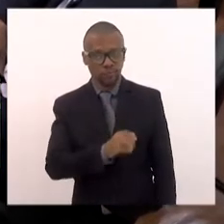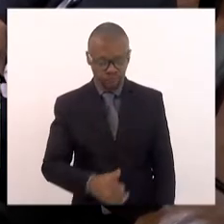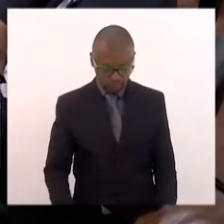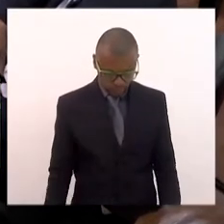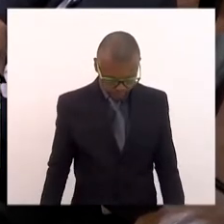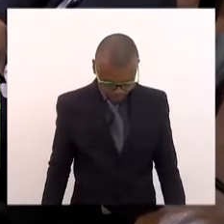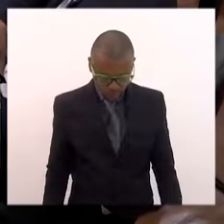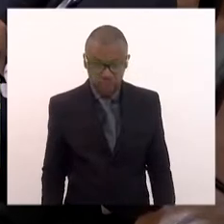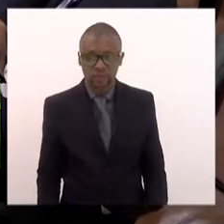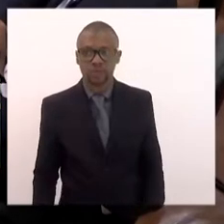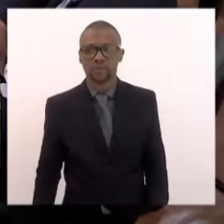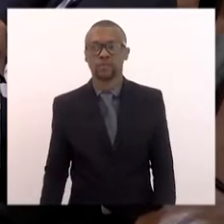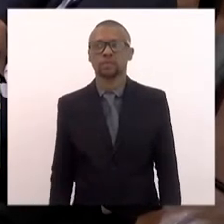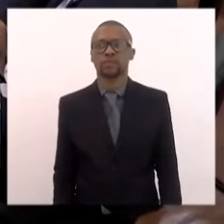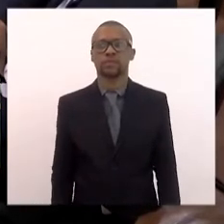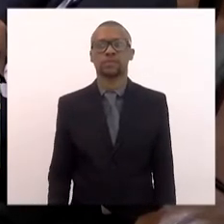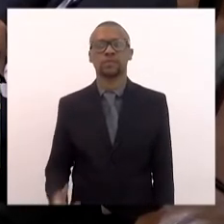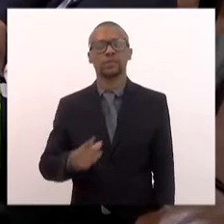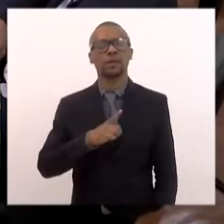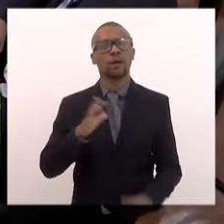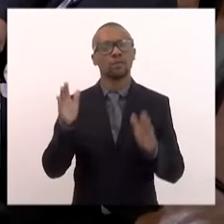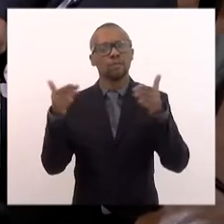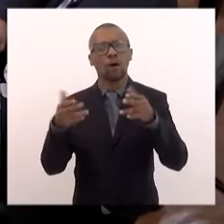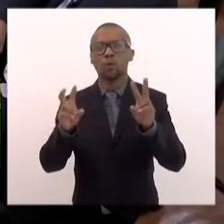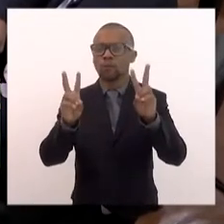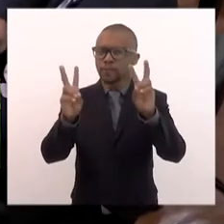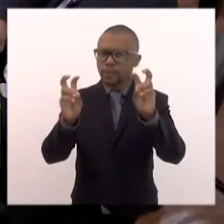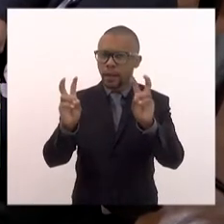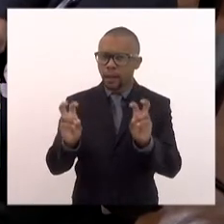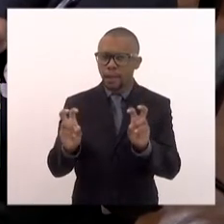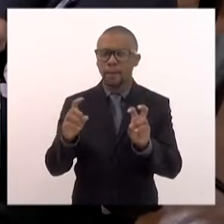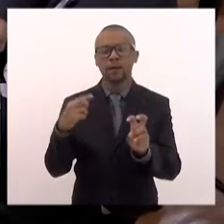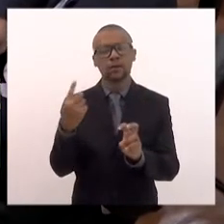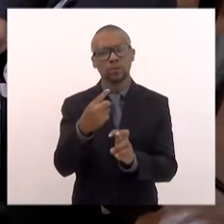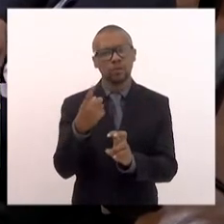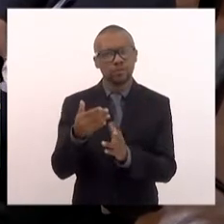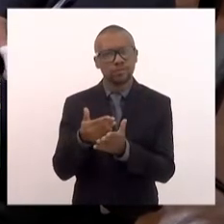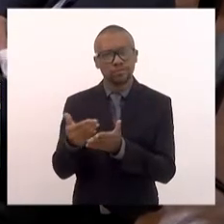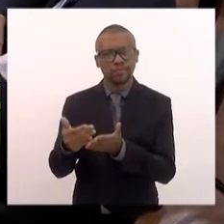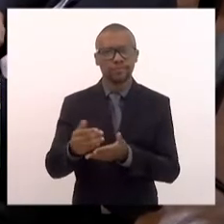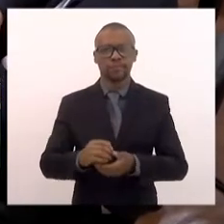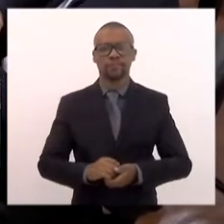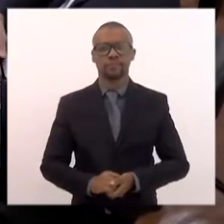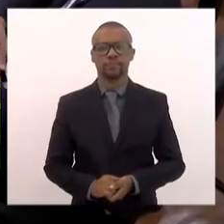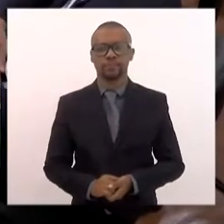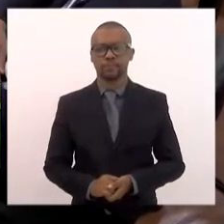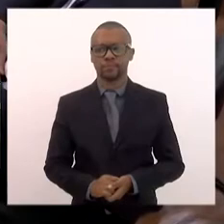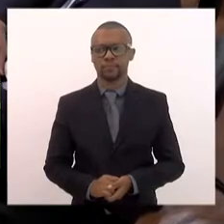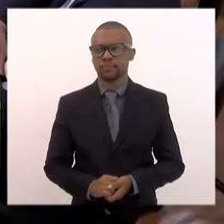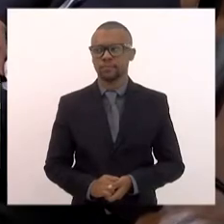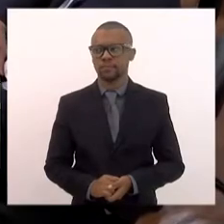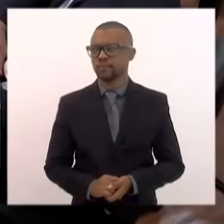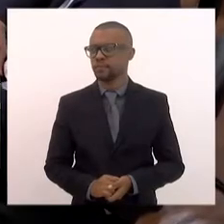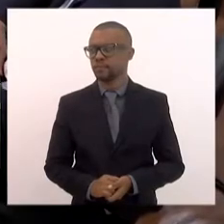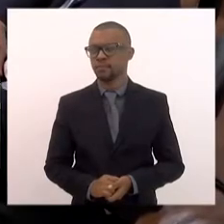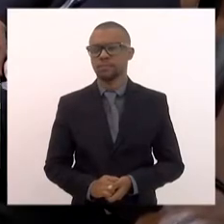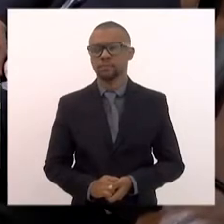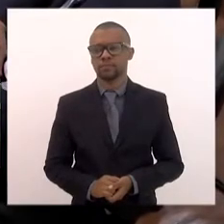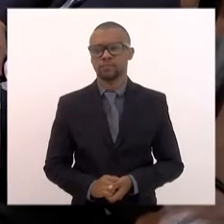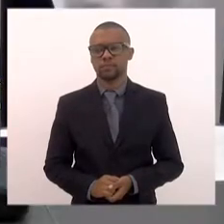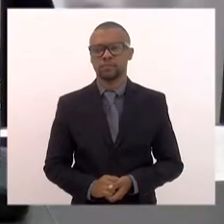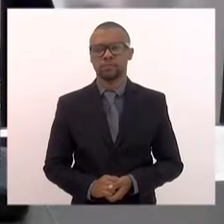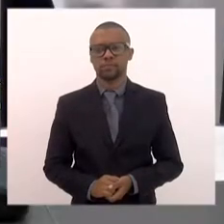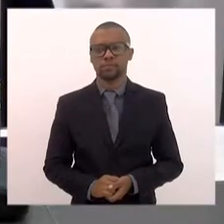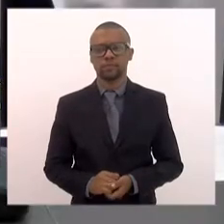Solidária, né? E esse é um tema que eu já discuti com o secretário Patrick Weber e com o procurador Augusto Werneck, e a gente gostaria de